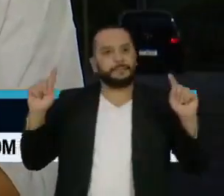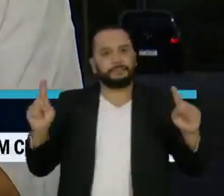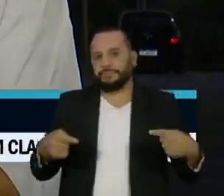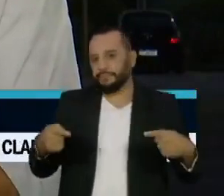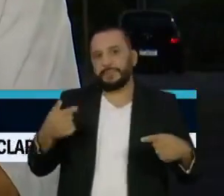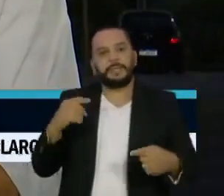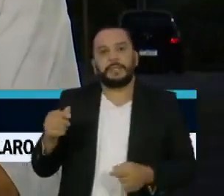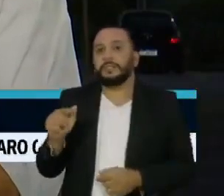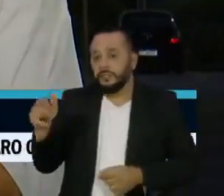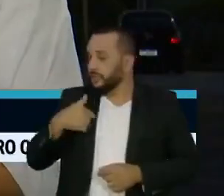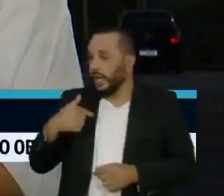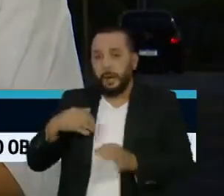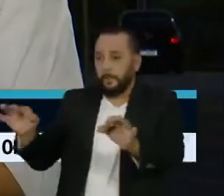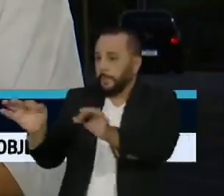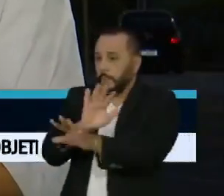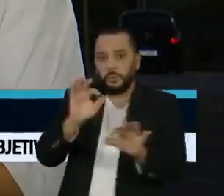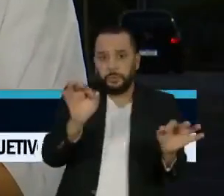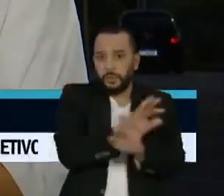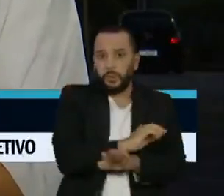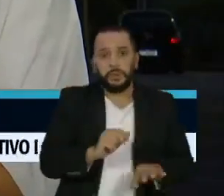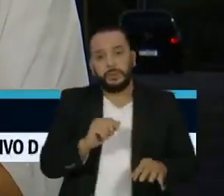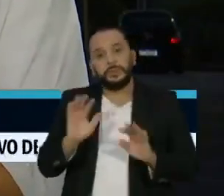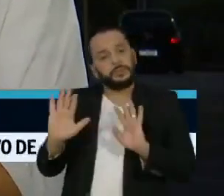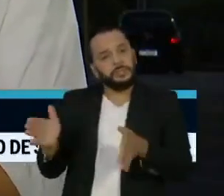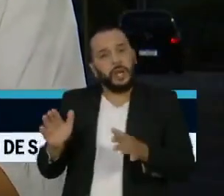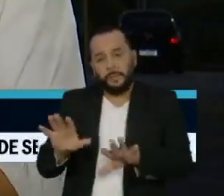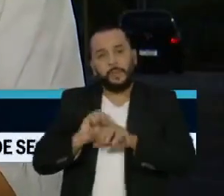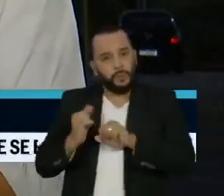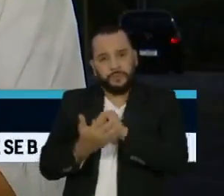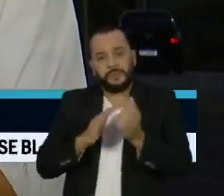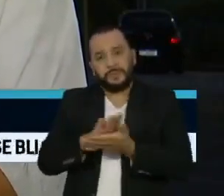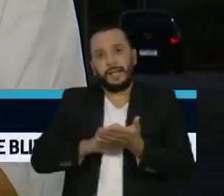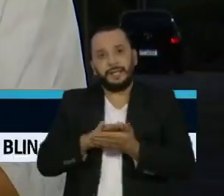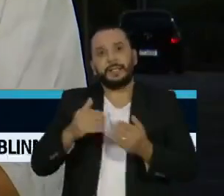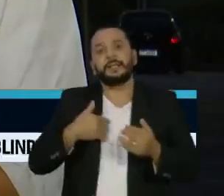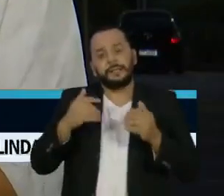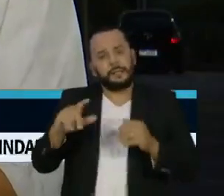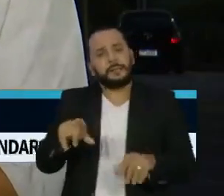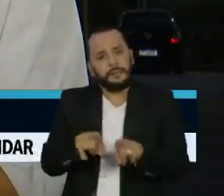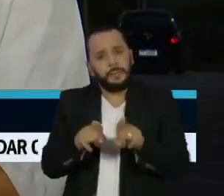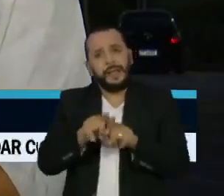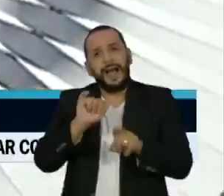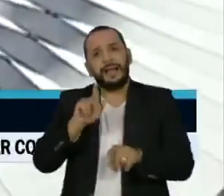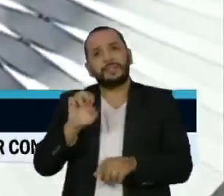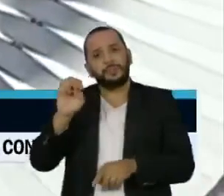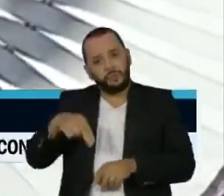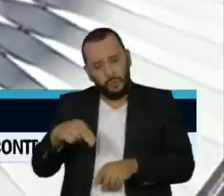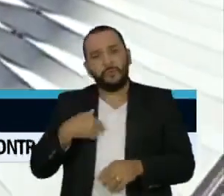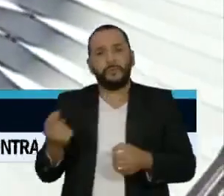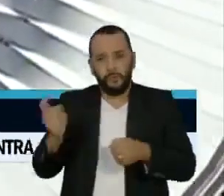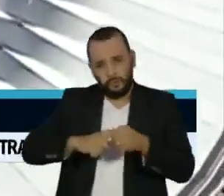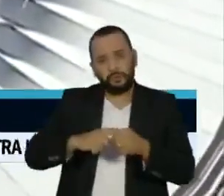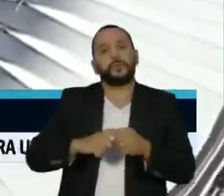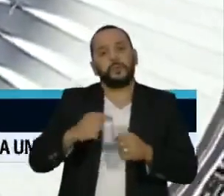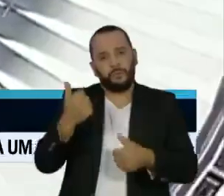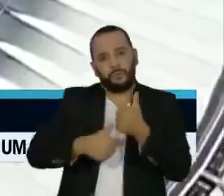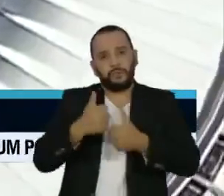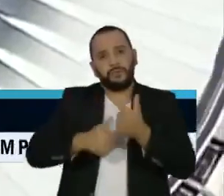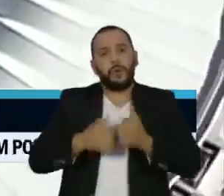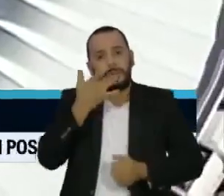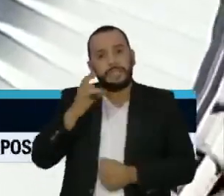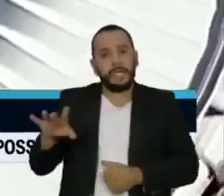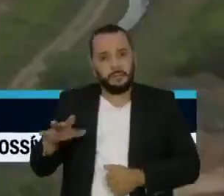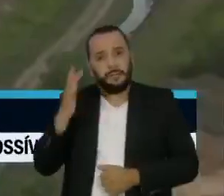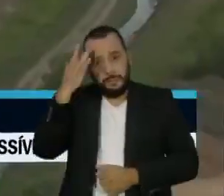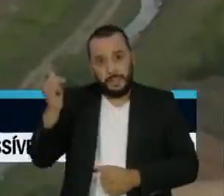pela doença. E o Santos ainda terá o retorno do capitão Alisson, recuperado da Covid-19. A final vai ser disputada no